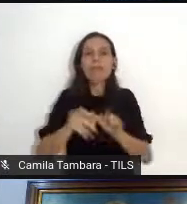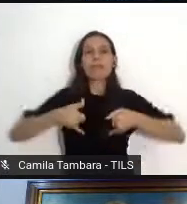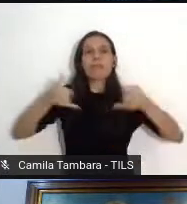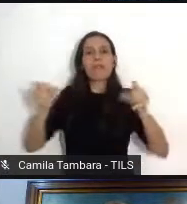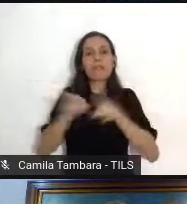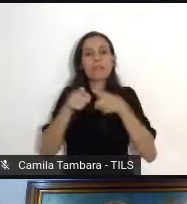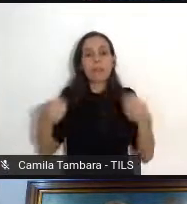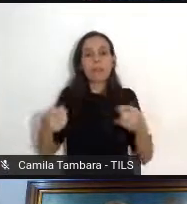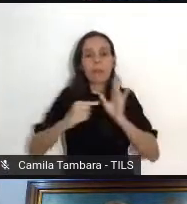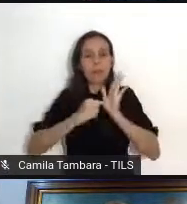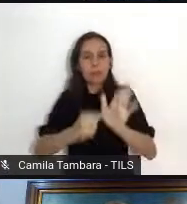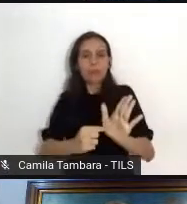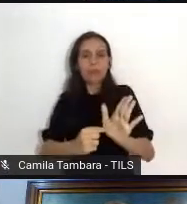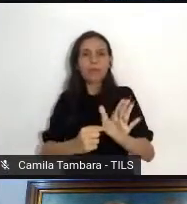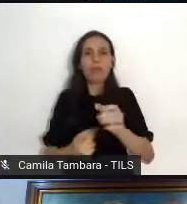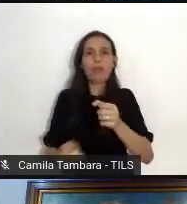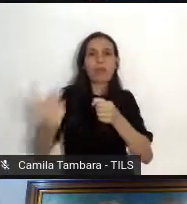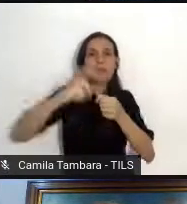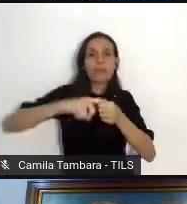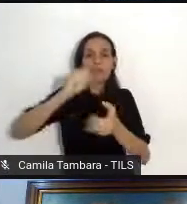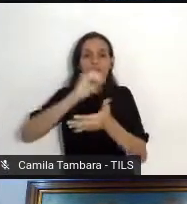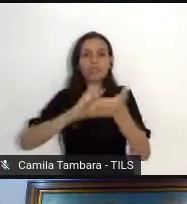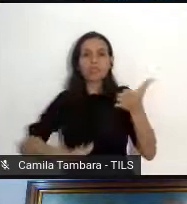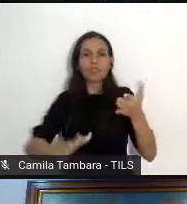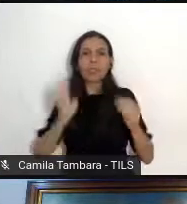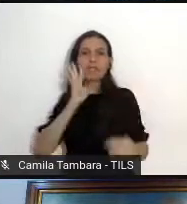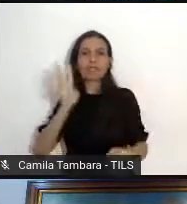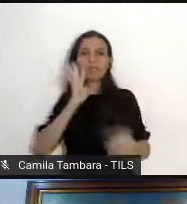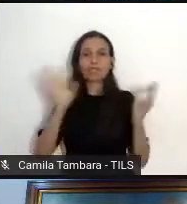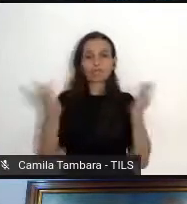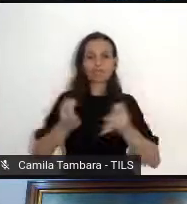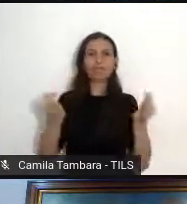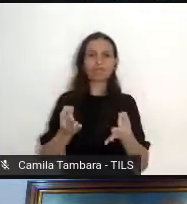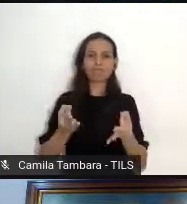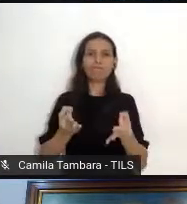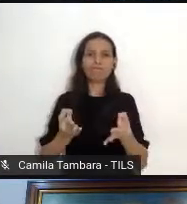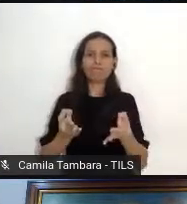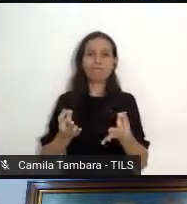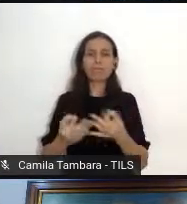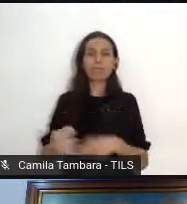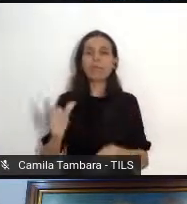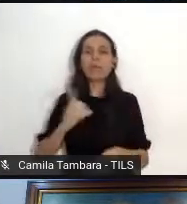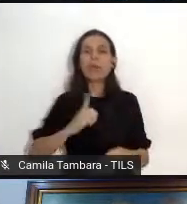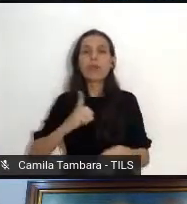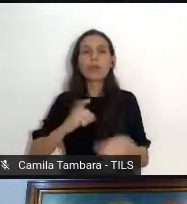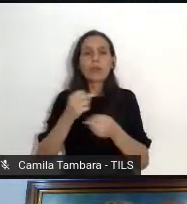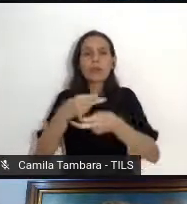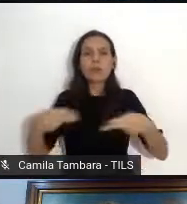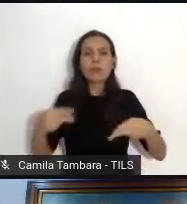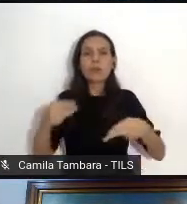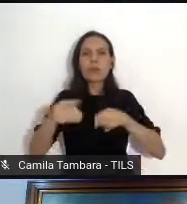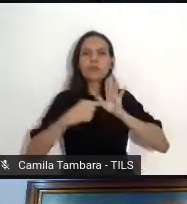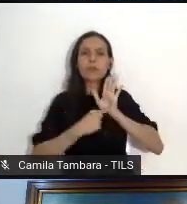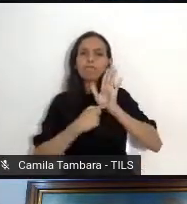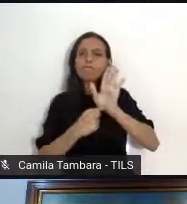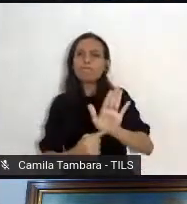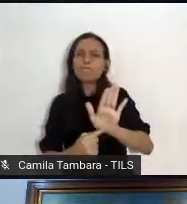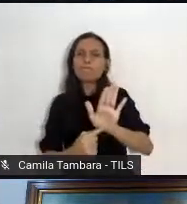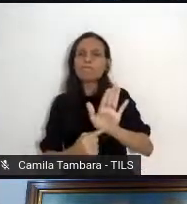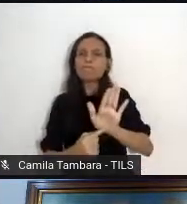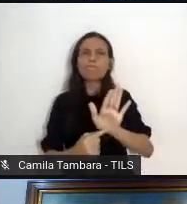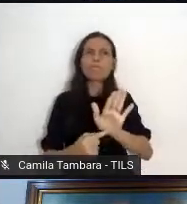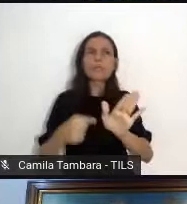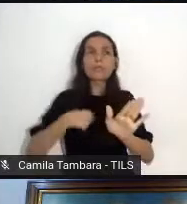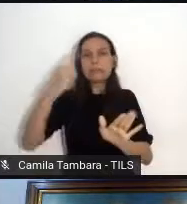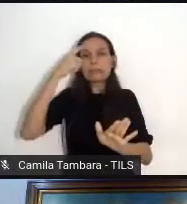espaço e fazer essa devolutiva da PNP. Muito legal. Tem uma coisa, enquanto você apresentava, que eu pensava, é meio licença poética